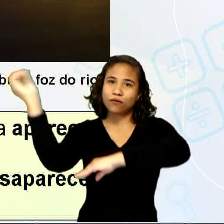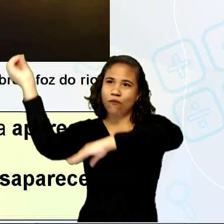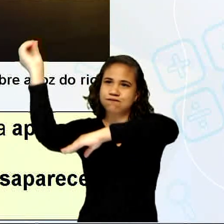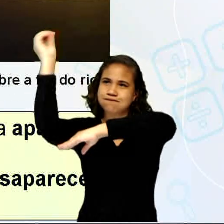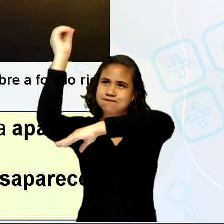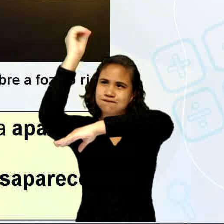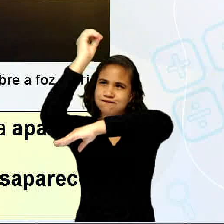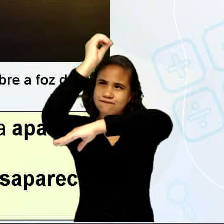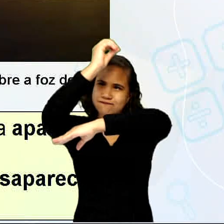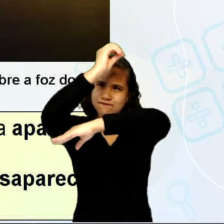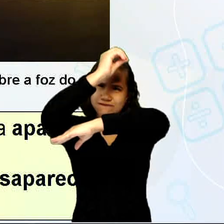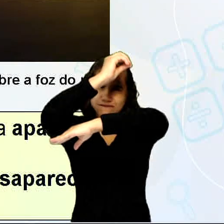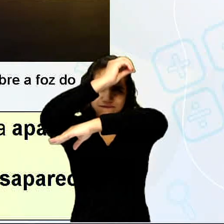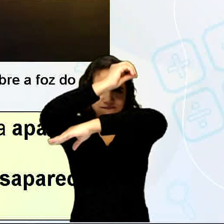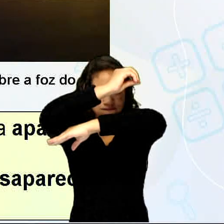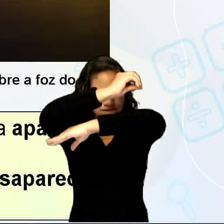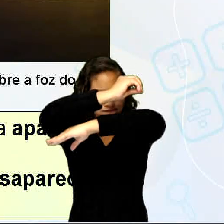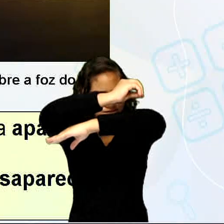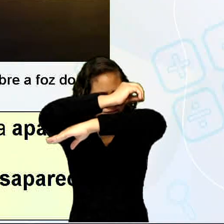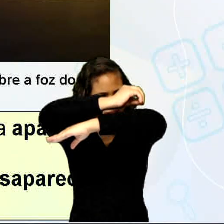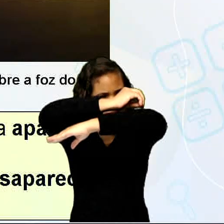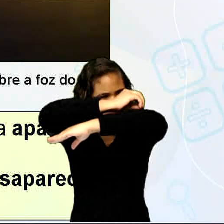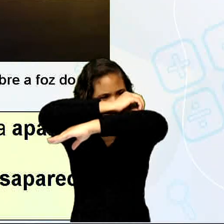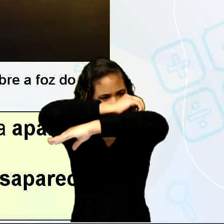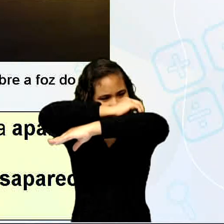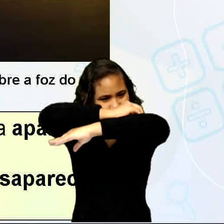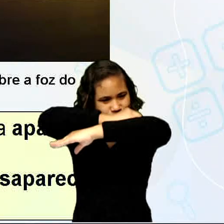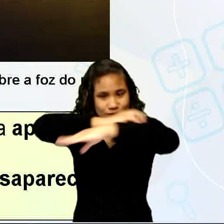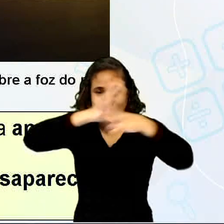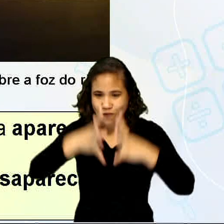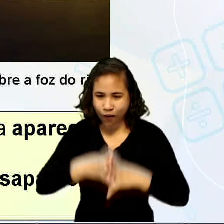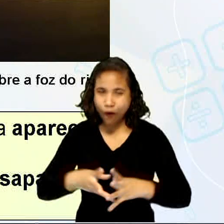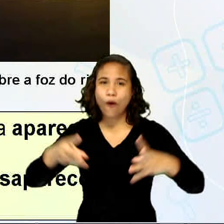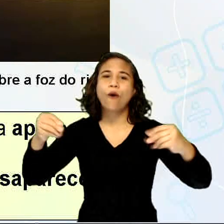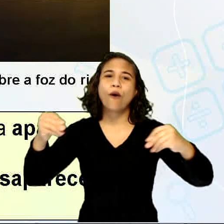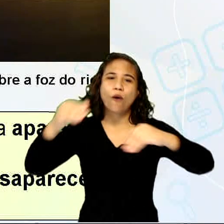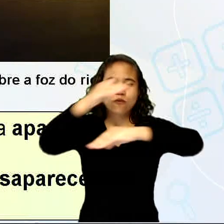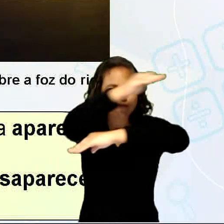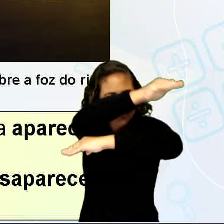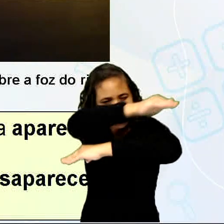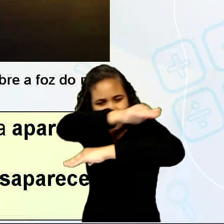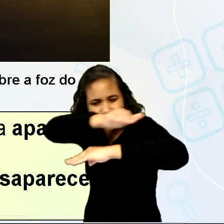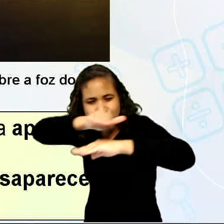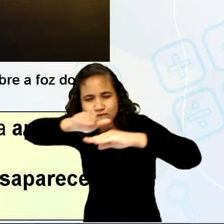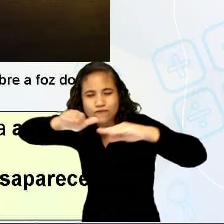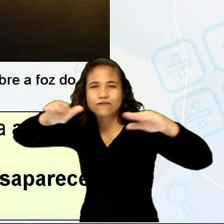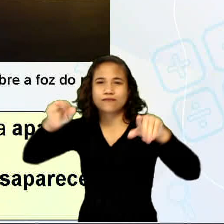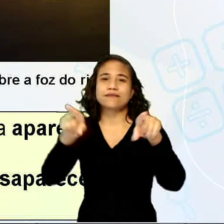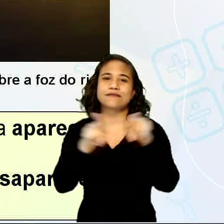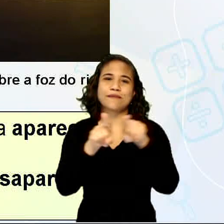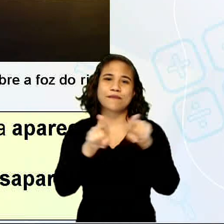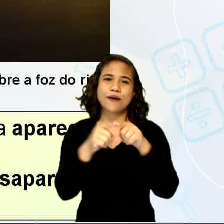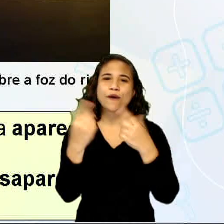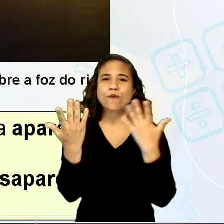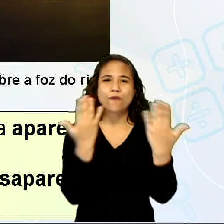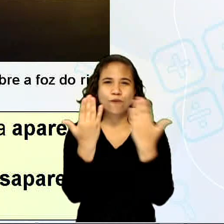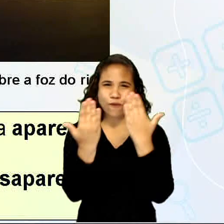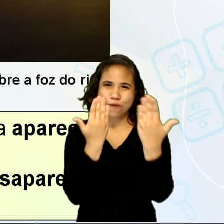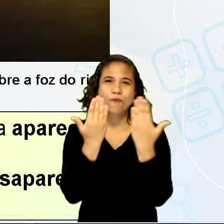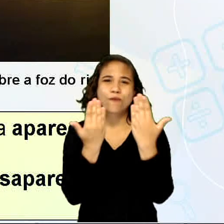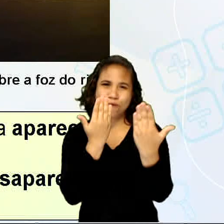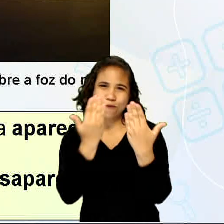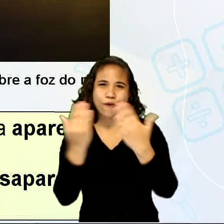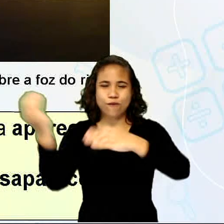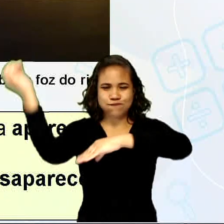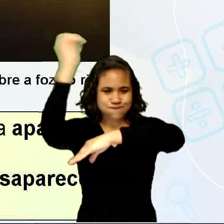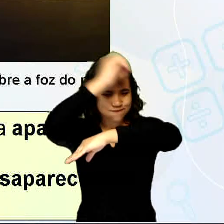e o início da noite acontece quando o sol desaparece na linha do horizonte, como na segunda imagem, no pôr do